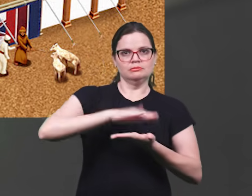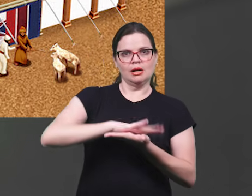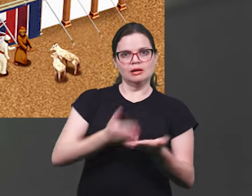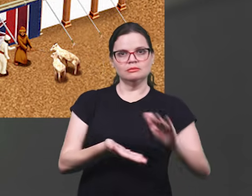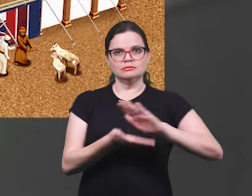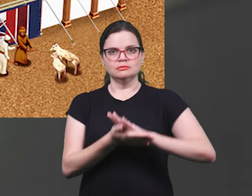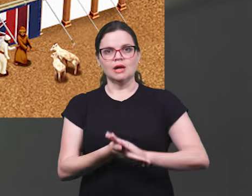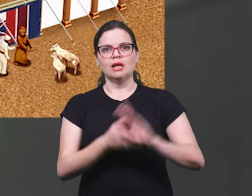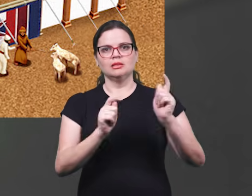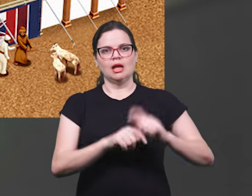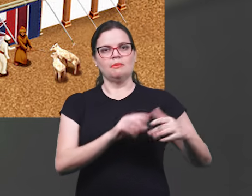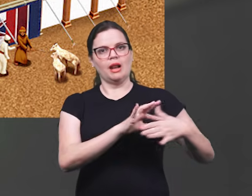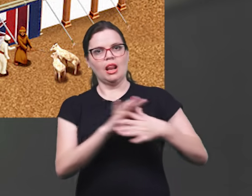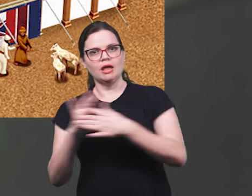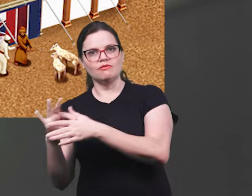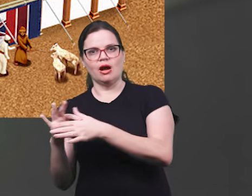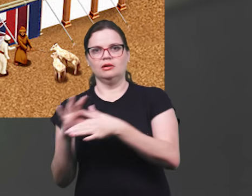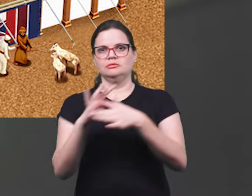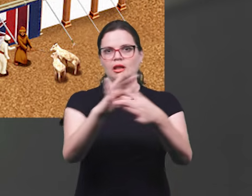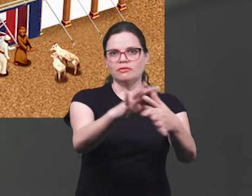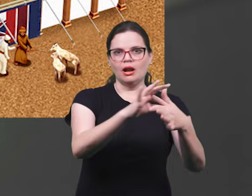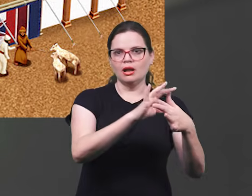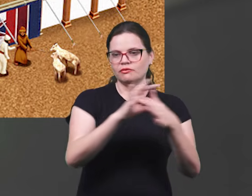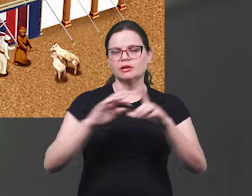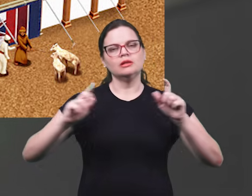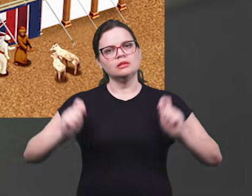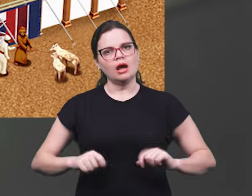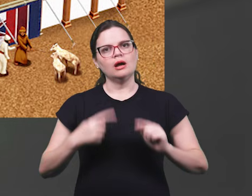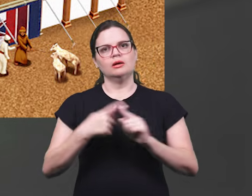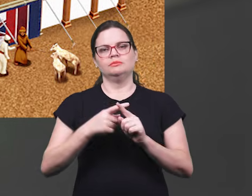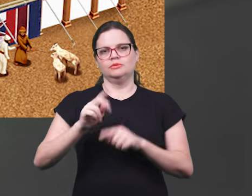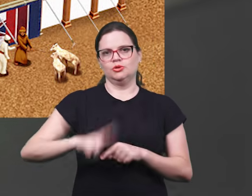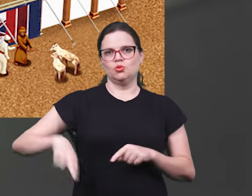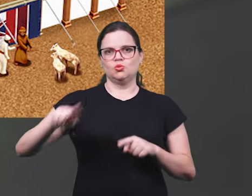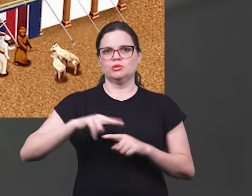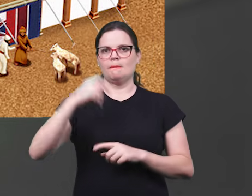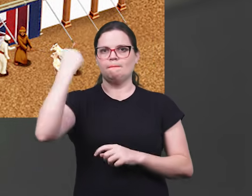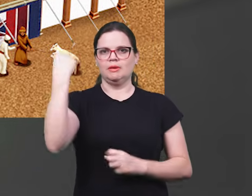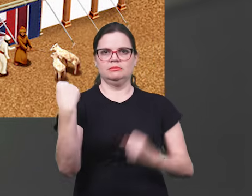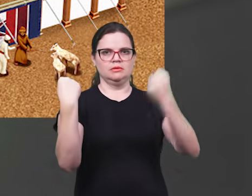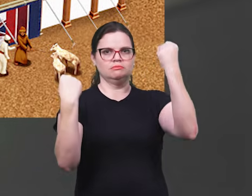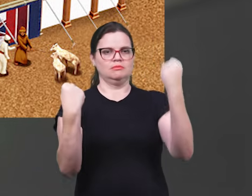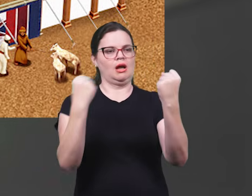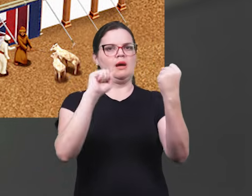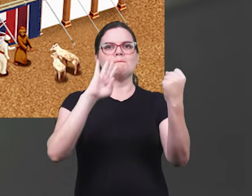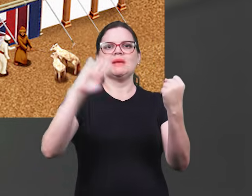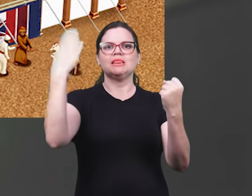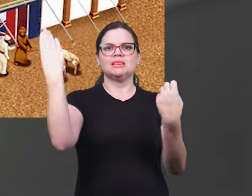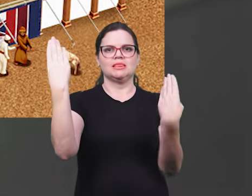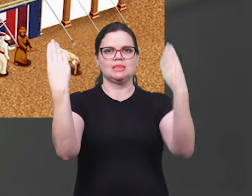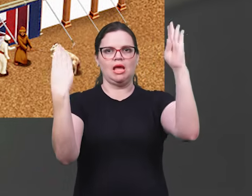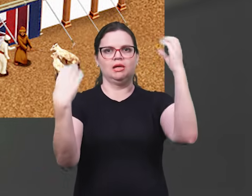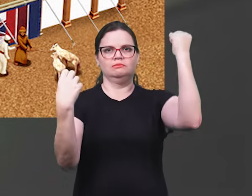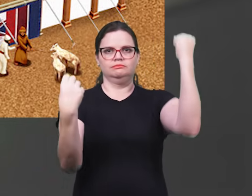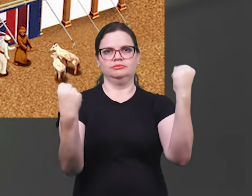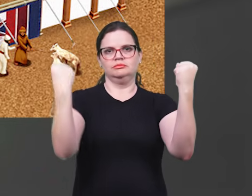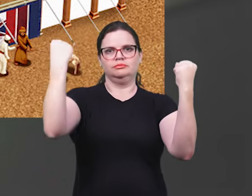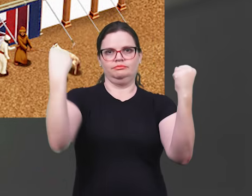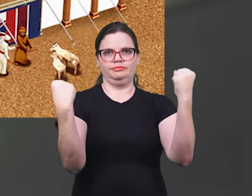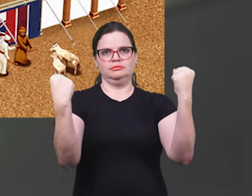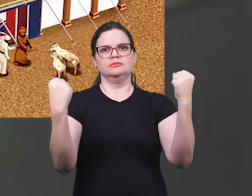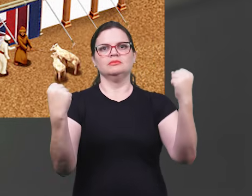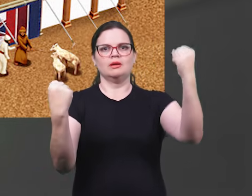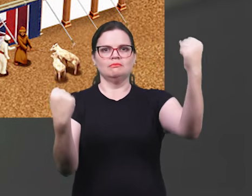ter era algo transitório ao mesmo tempo. Que nos fala também daquilo que era no Antigo Testamento.